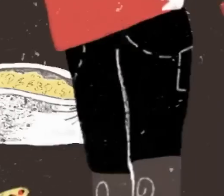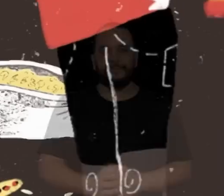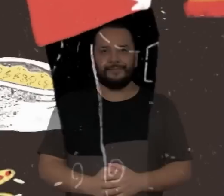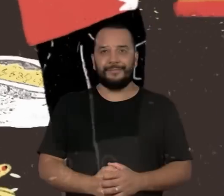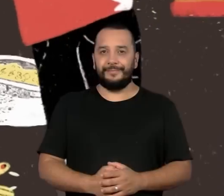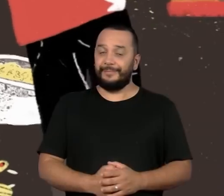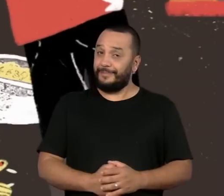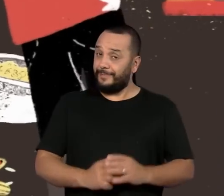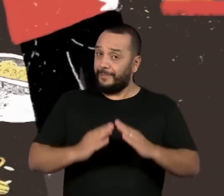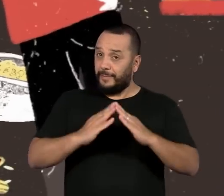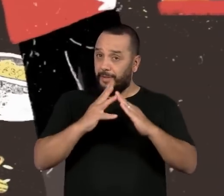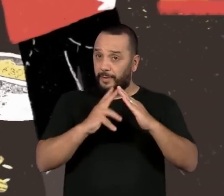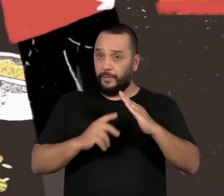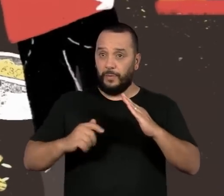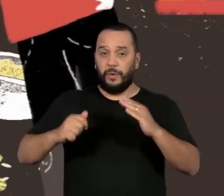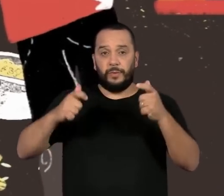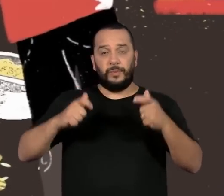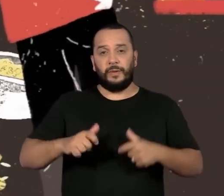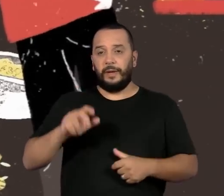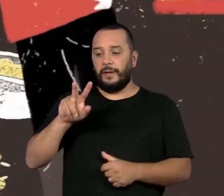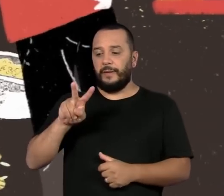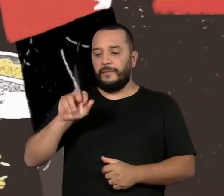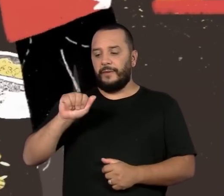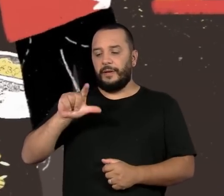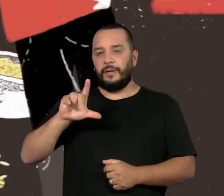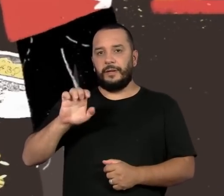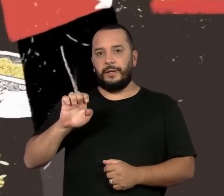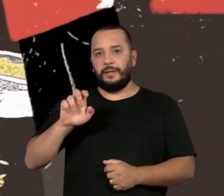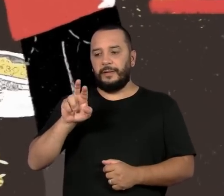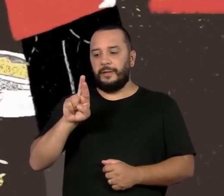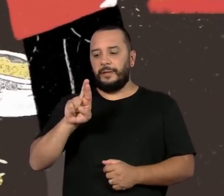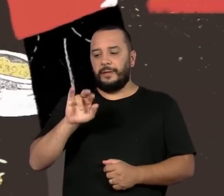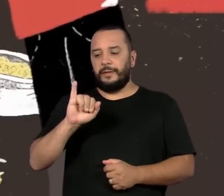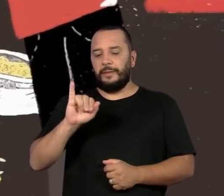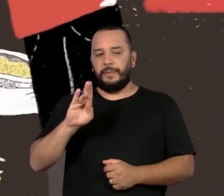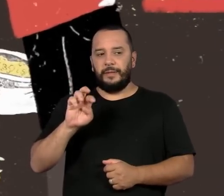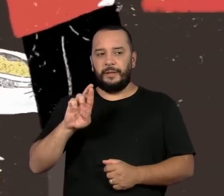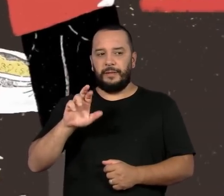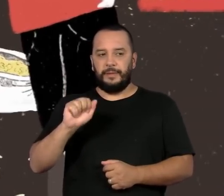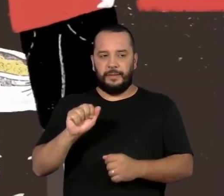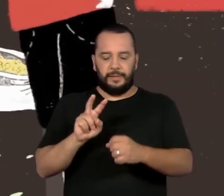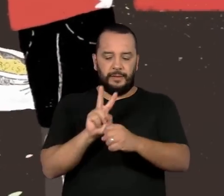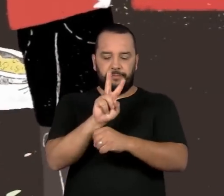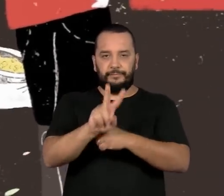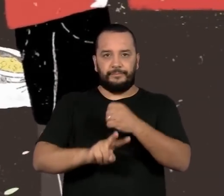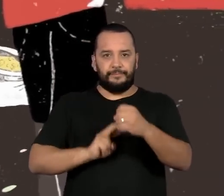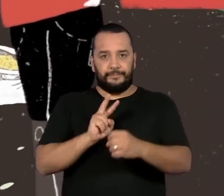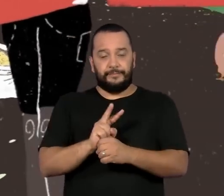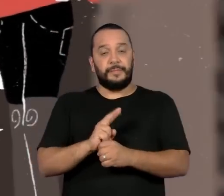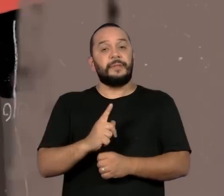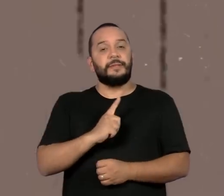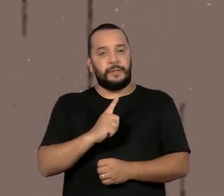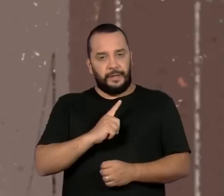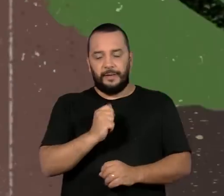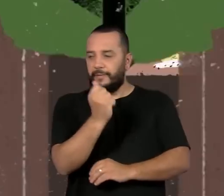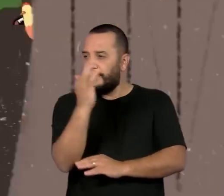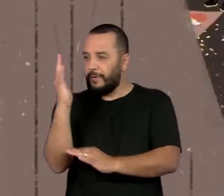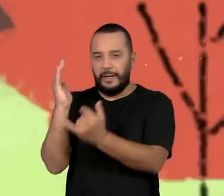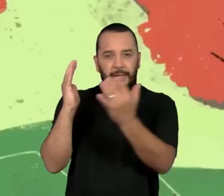Os quilombolas do Vale do Ribeira têm um jeito de viver que há séculos produz florestas, diversidade e